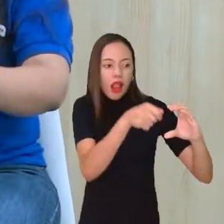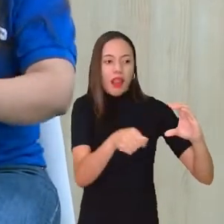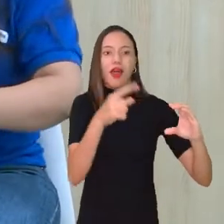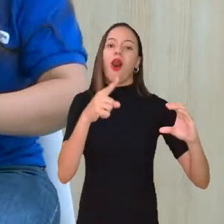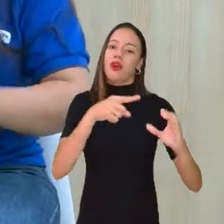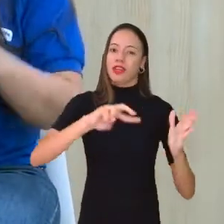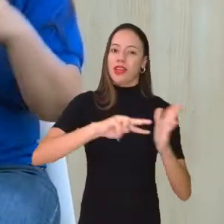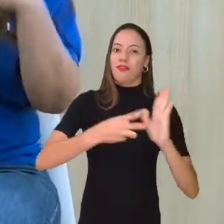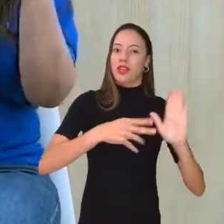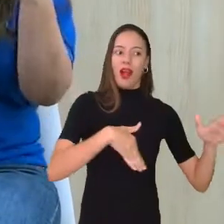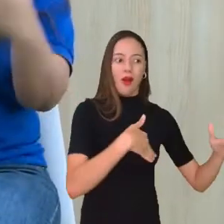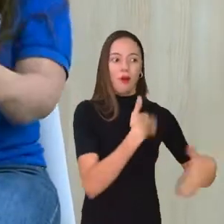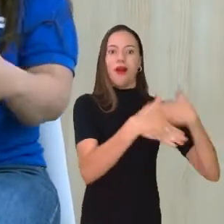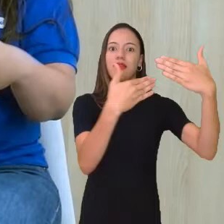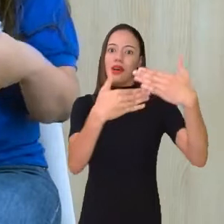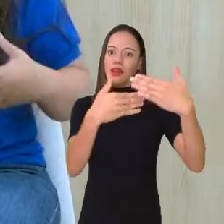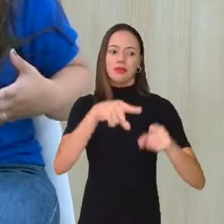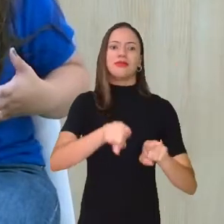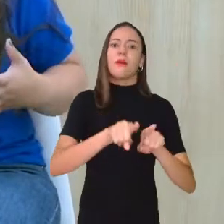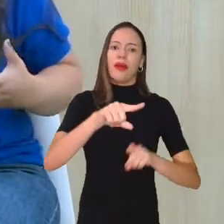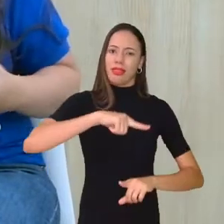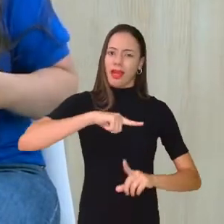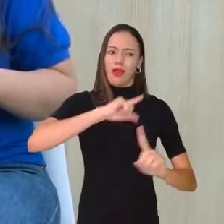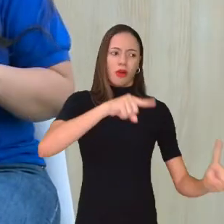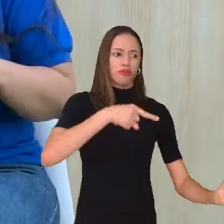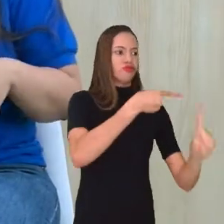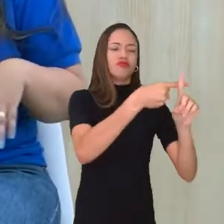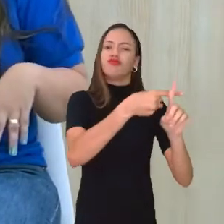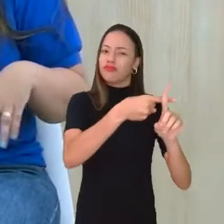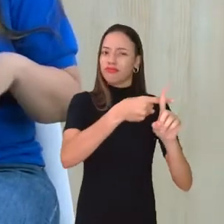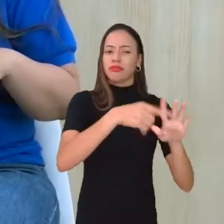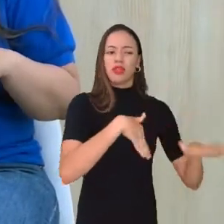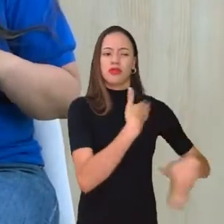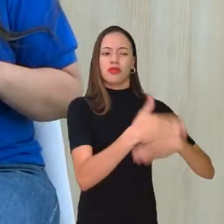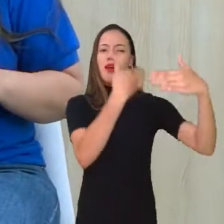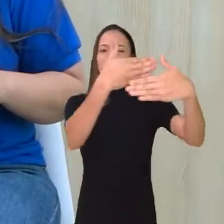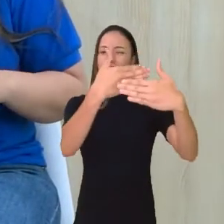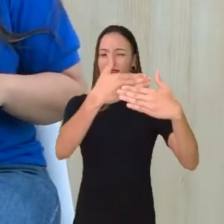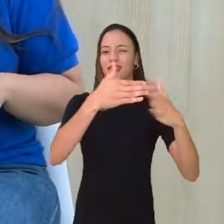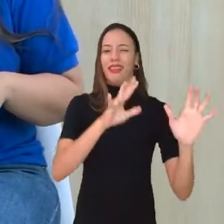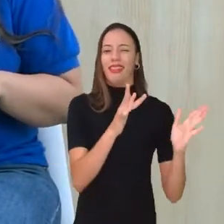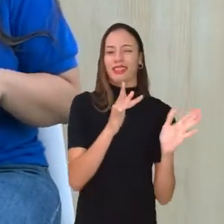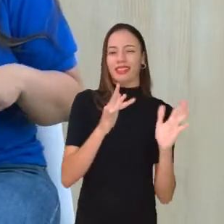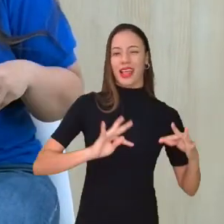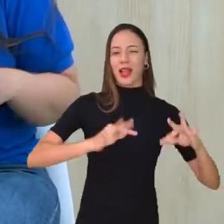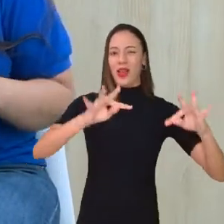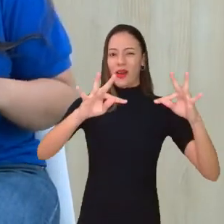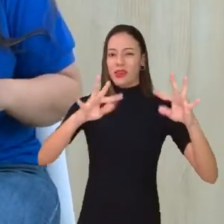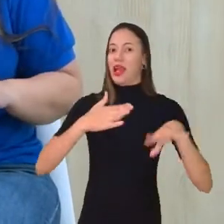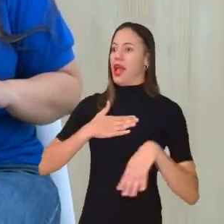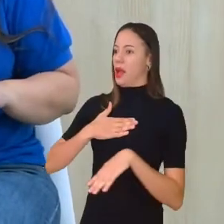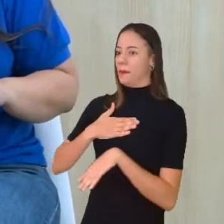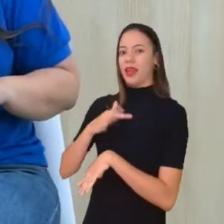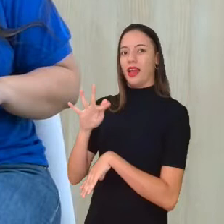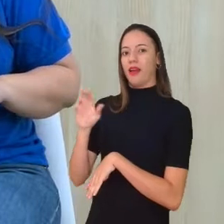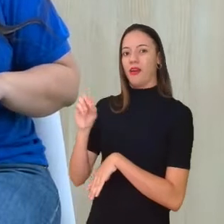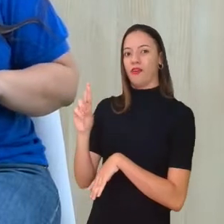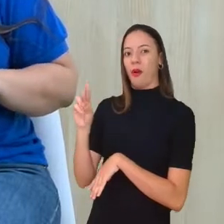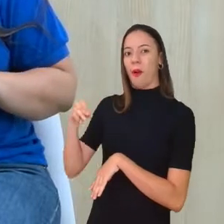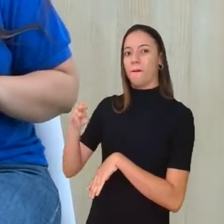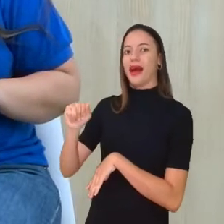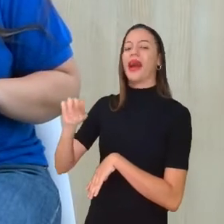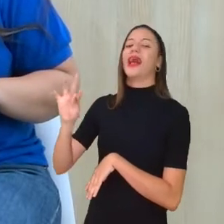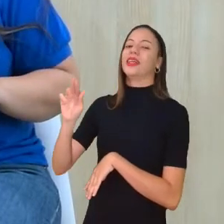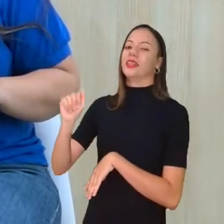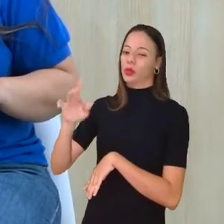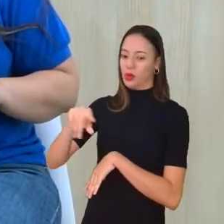os benefícios dos avanços tecnológicos. Minha formatura foi... Tá vendo, né? Então, mas, assim, eles